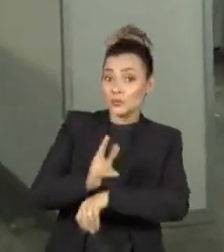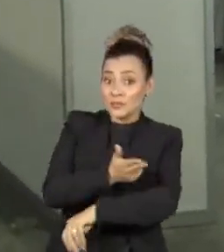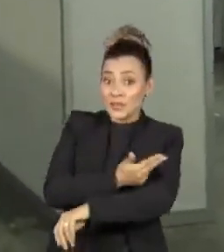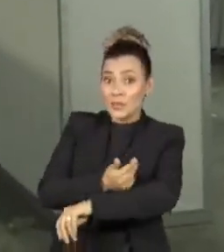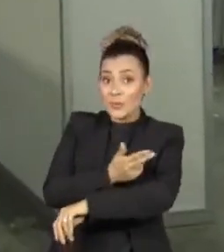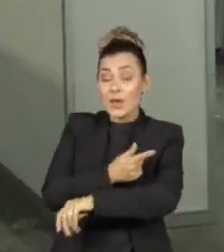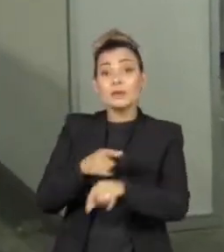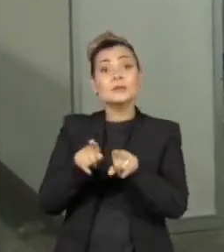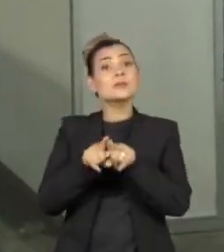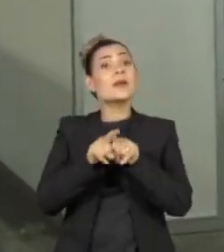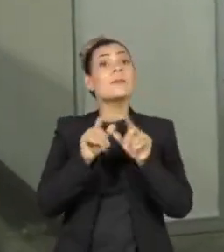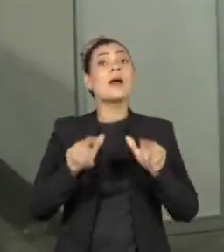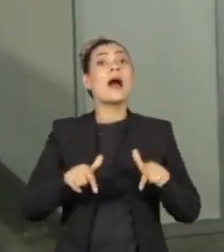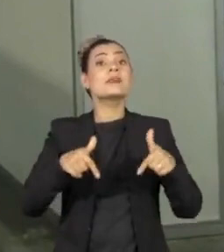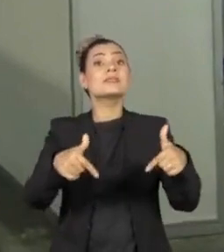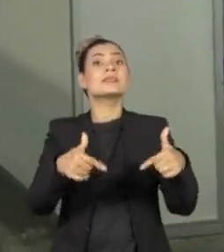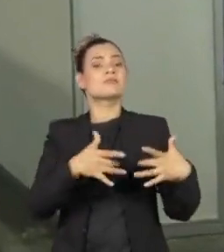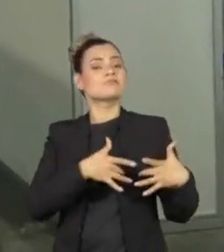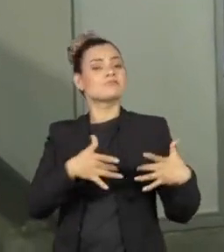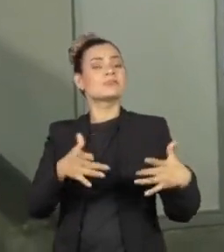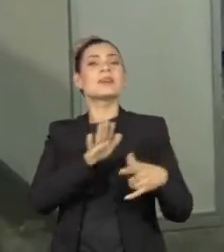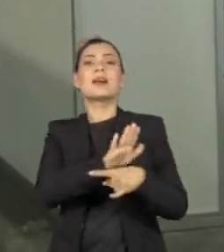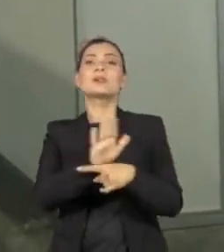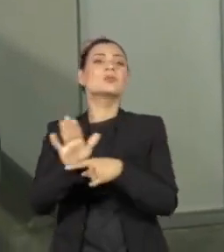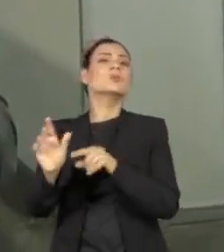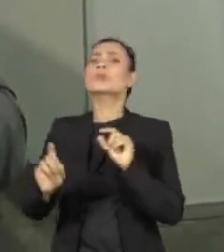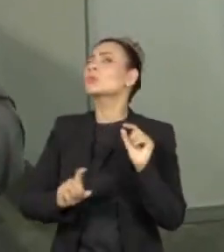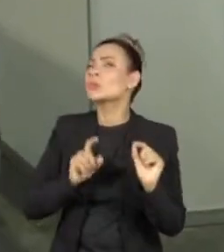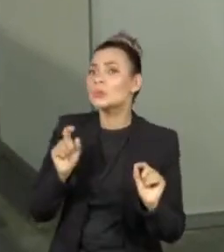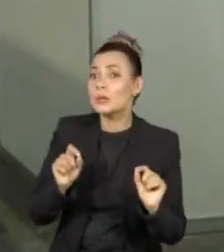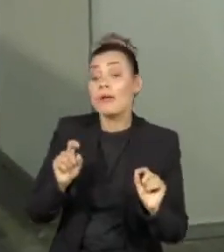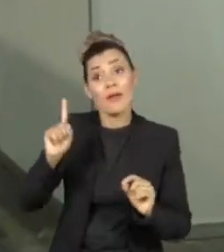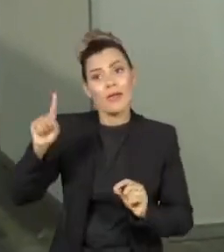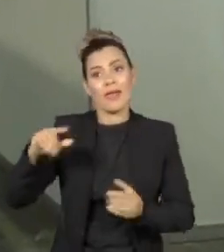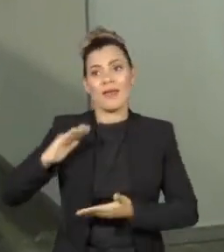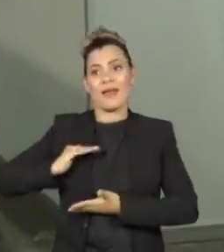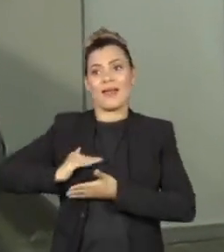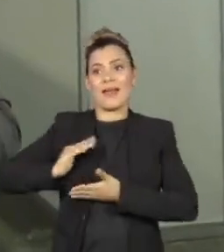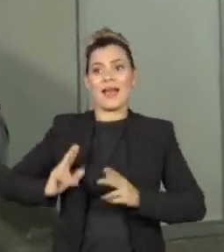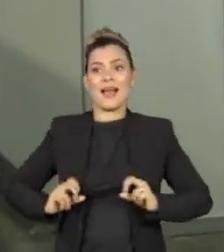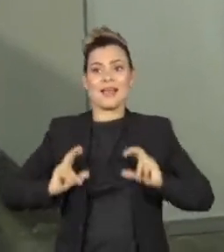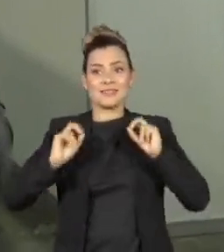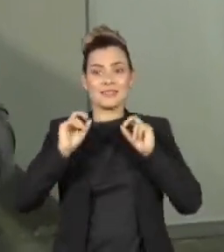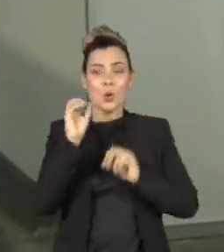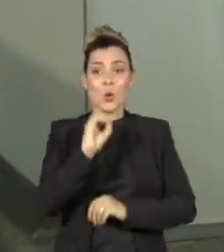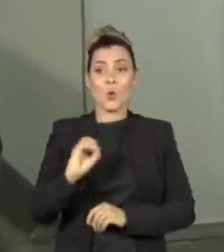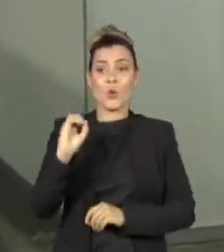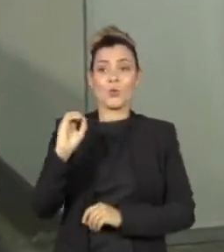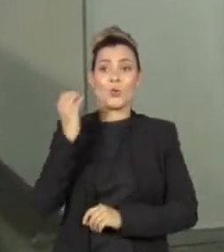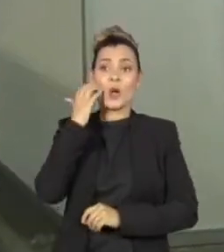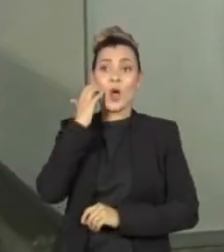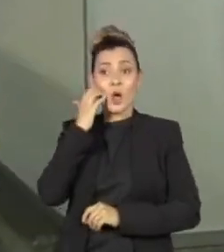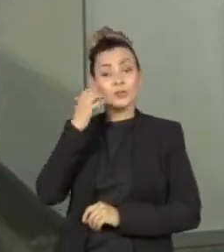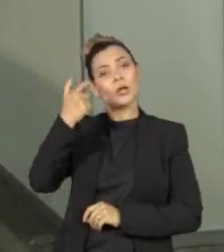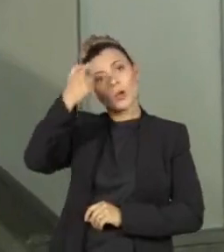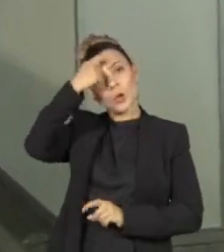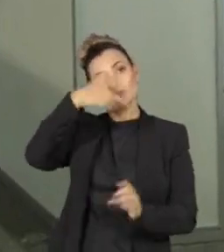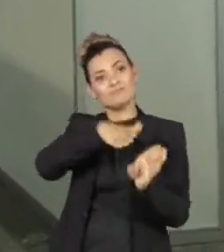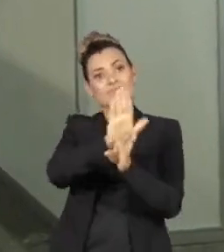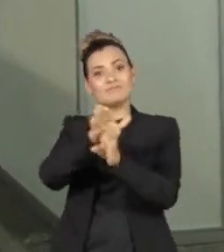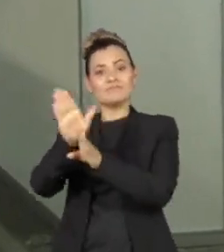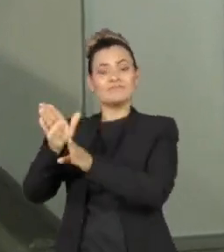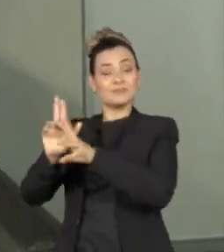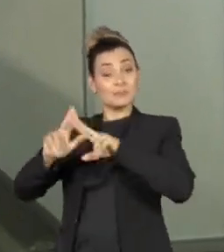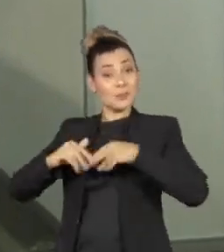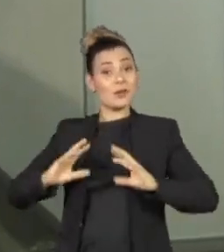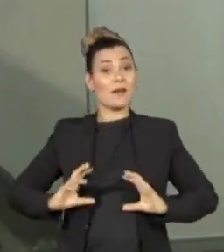e uma ação social bem interessante que está acontecendo aqui, focada no Outubro Rosa, que é o mês de prevenção e conscientização sobre